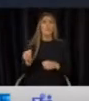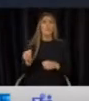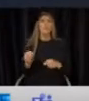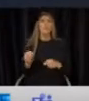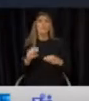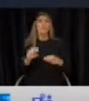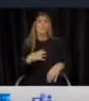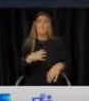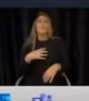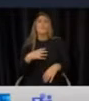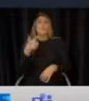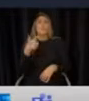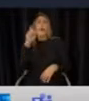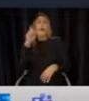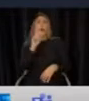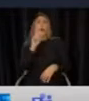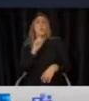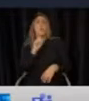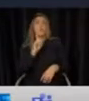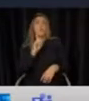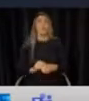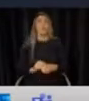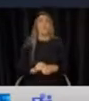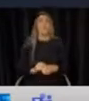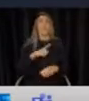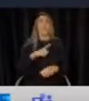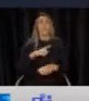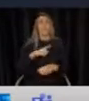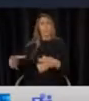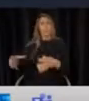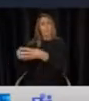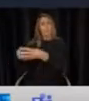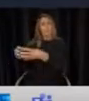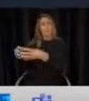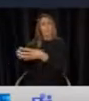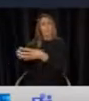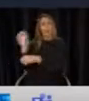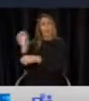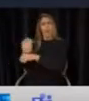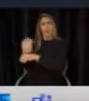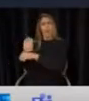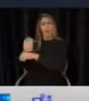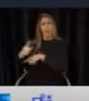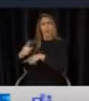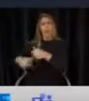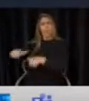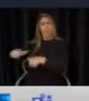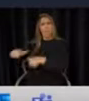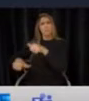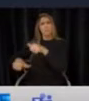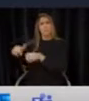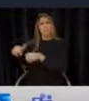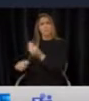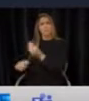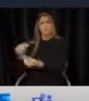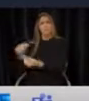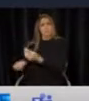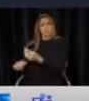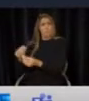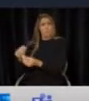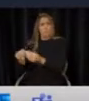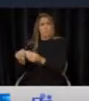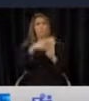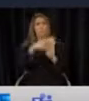temos a Central Estadual de Transplantes, que ela fica responsável por gerenciar toda a lista de espera